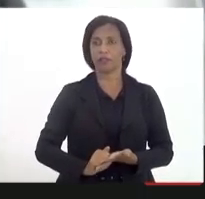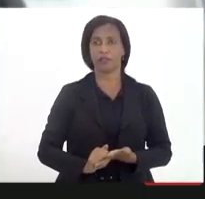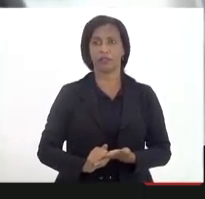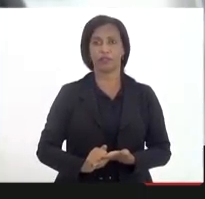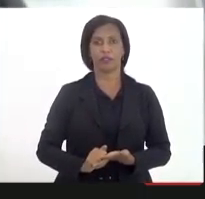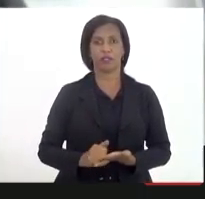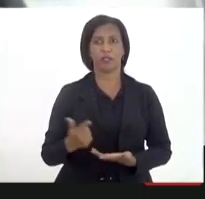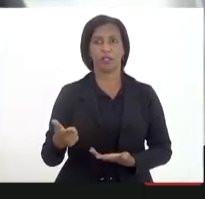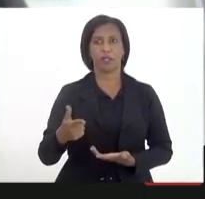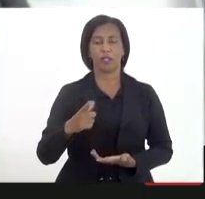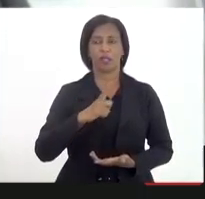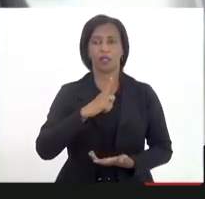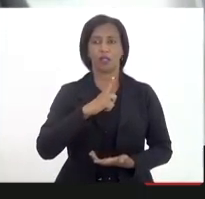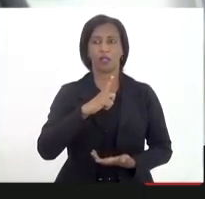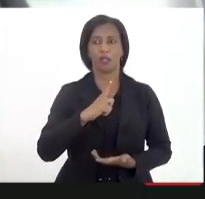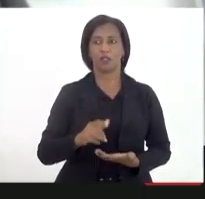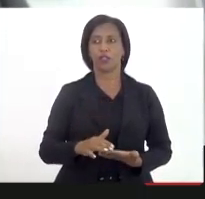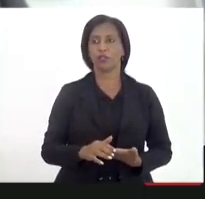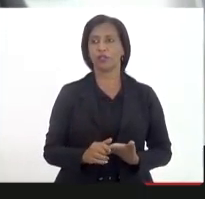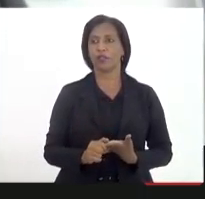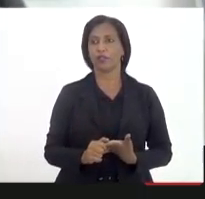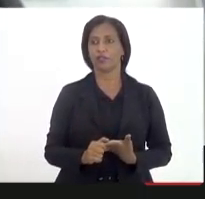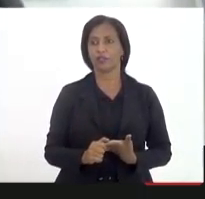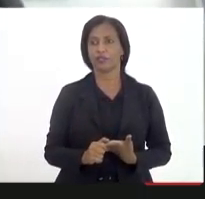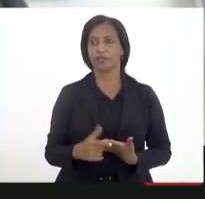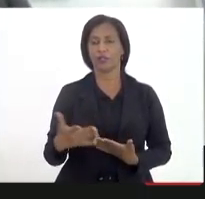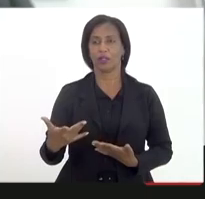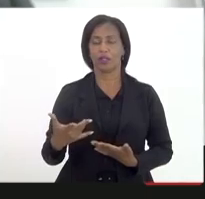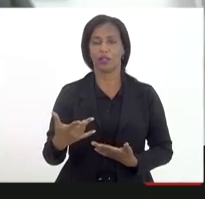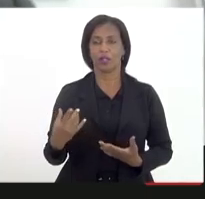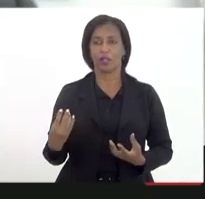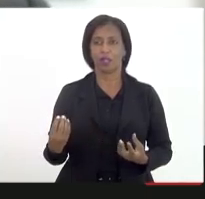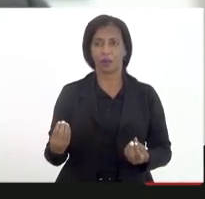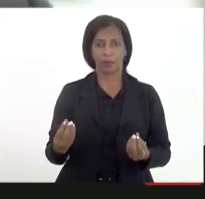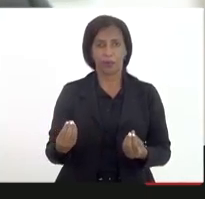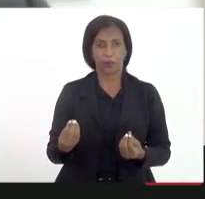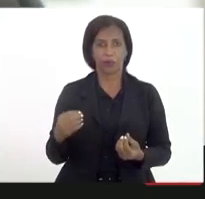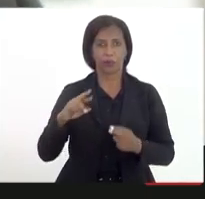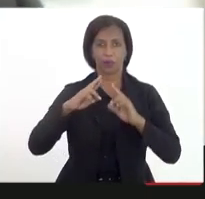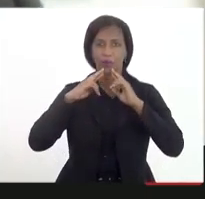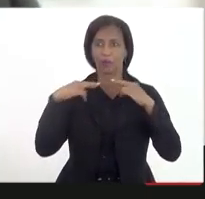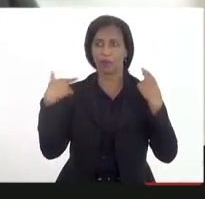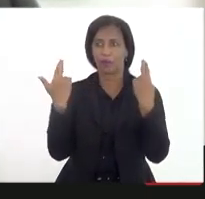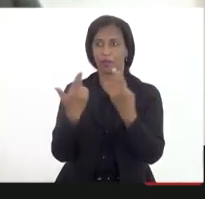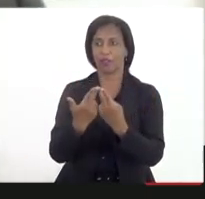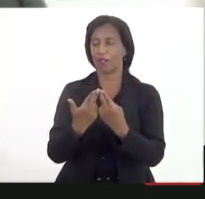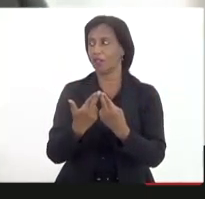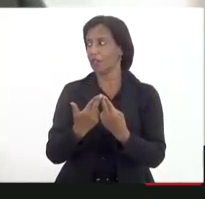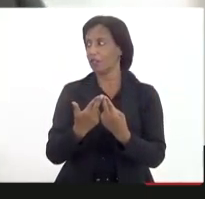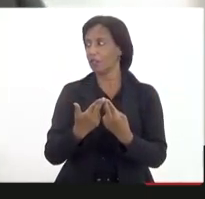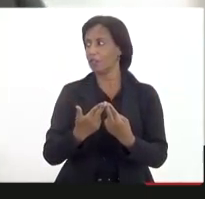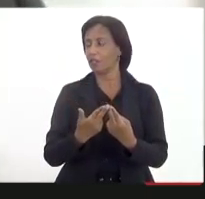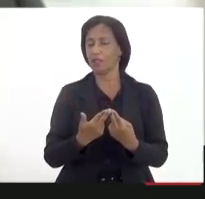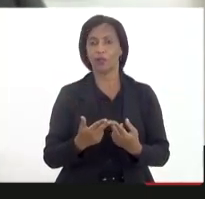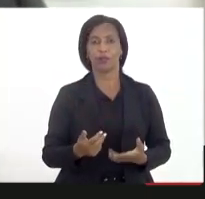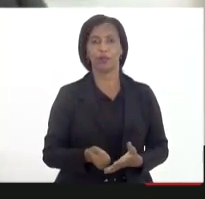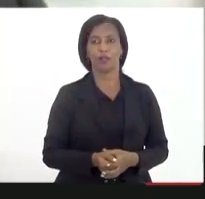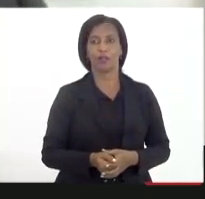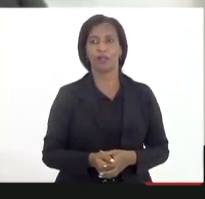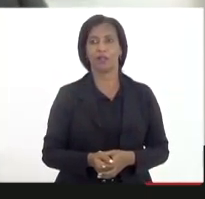uma experiência muito grande no tema e é uma ideia de protagonistas ali na reuniões das comissões em junto à OAB